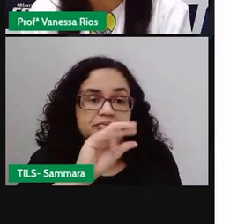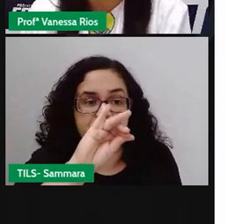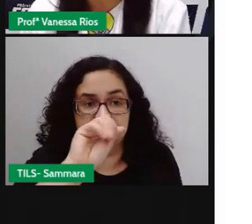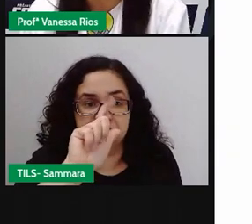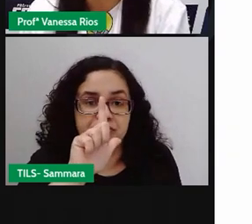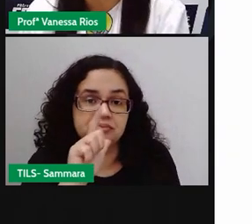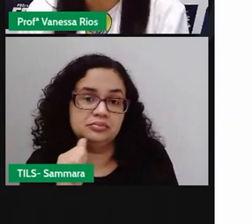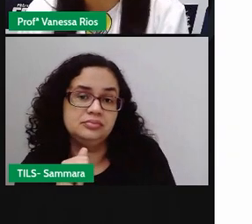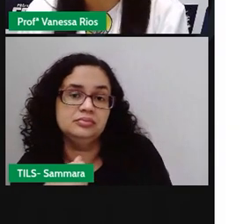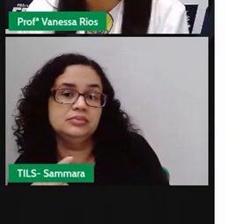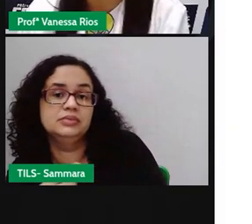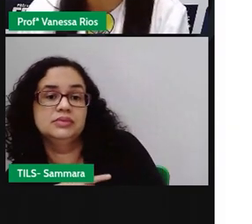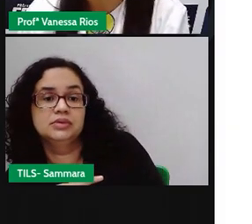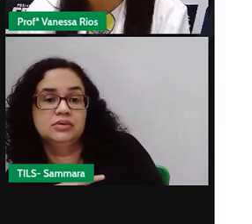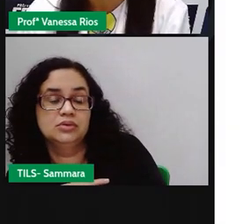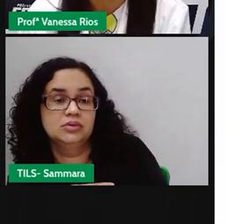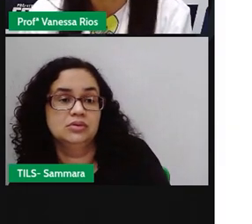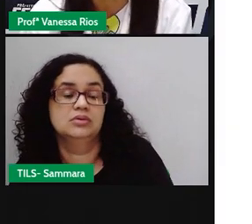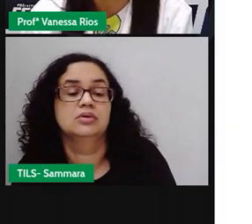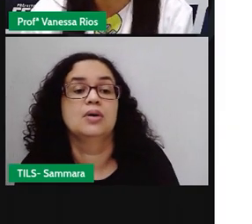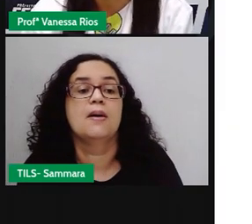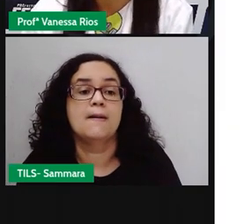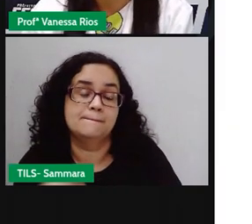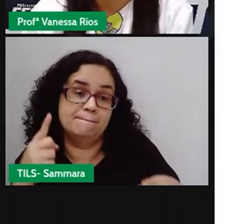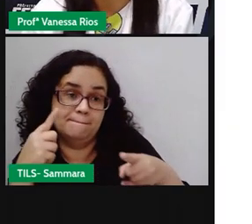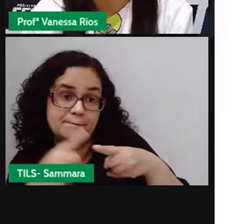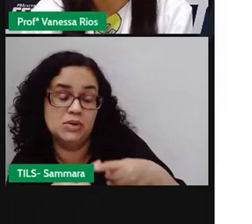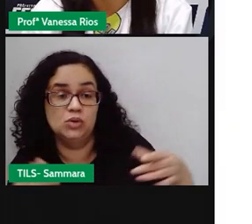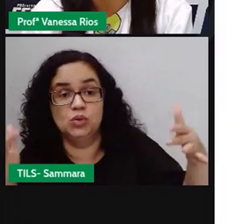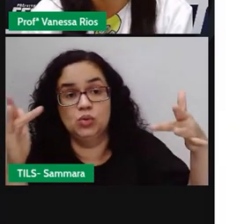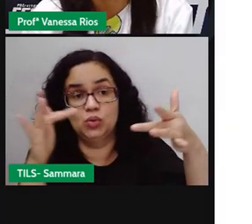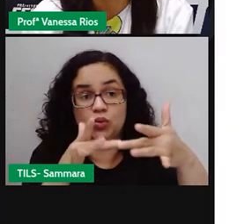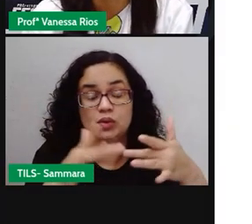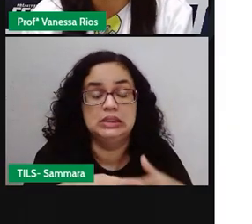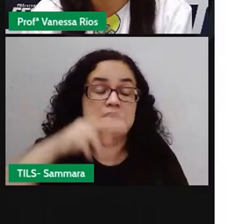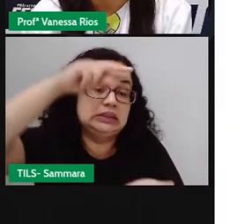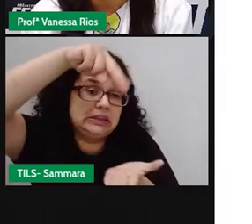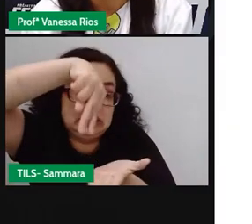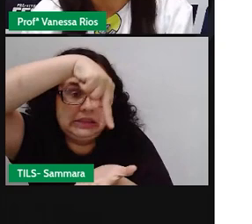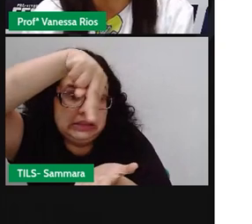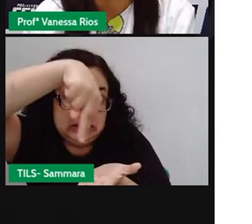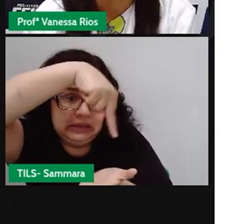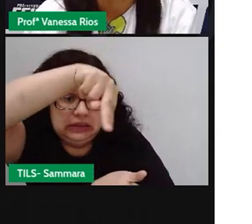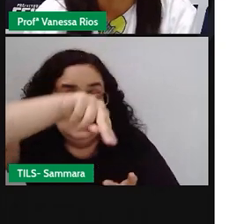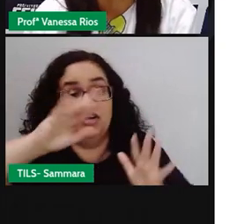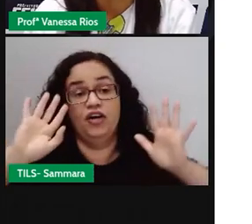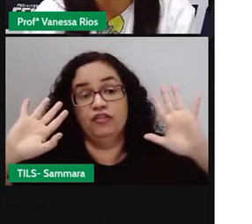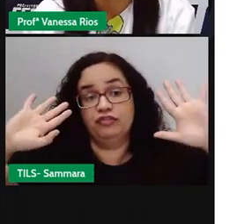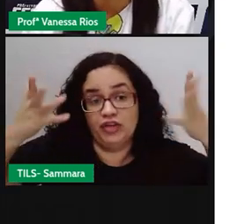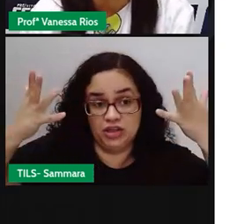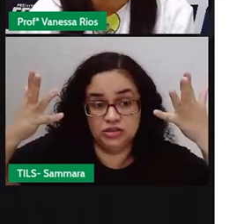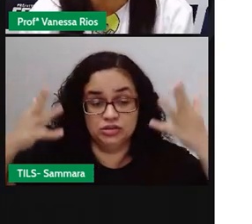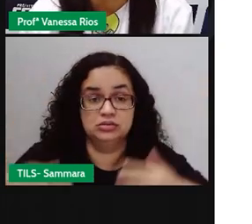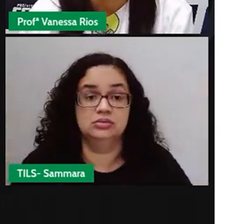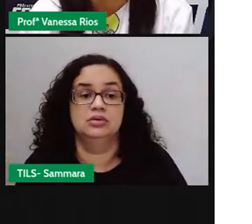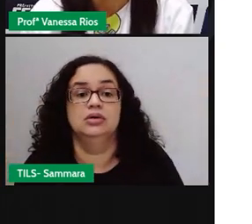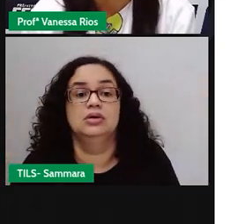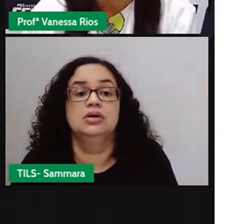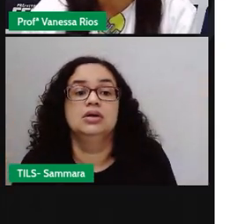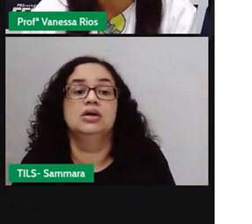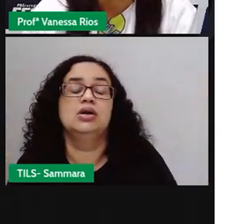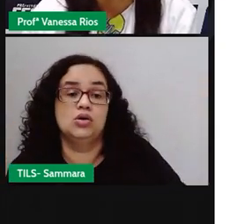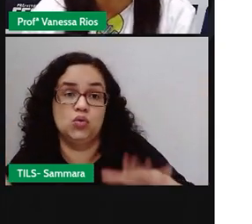já não tem essa ação concreta, porque ele está relacionado aí às danças, às festas,